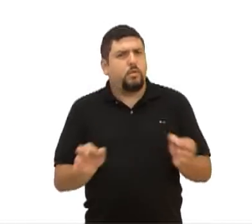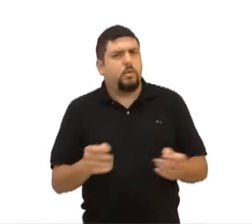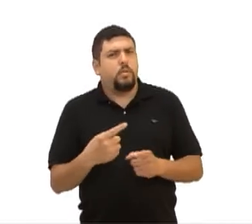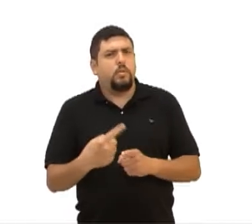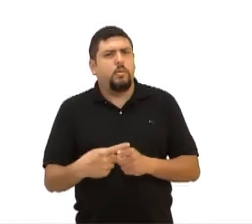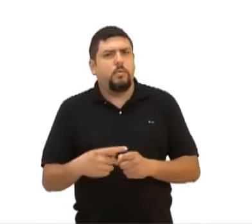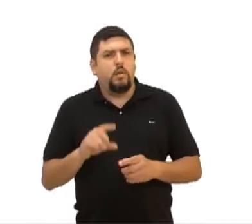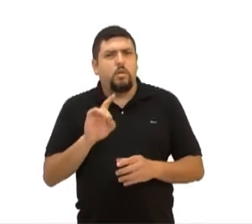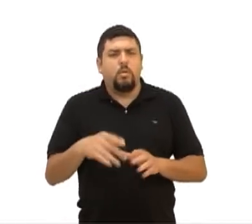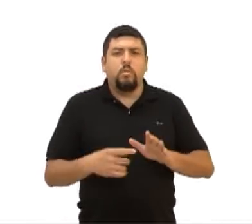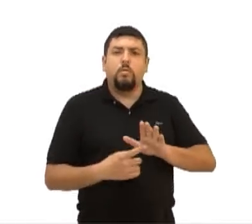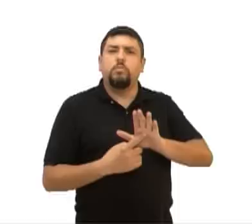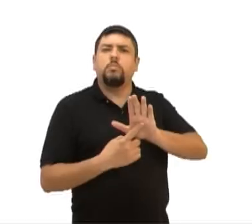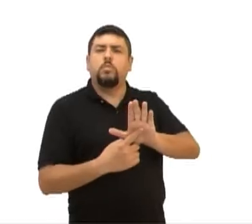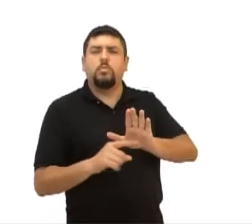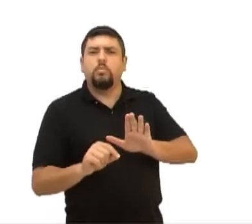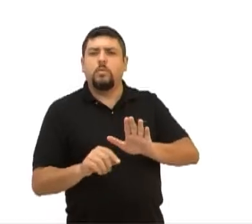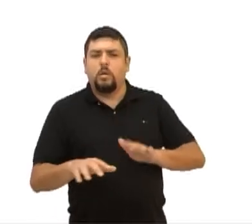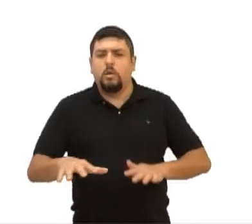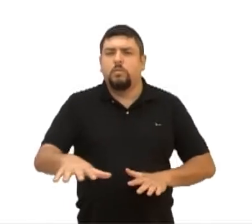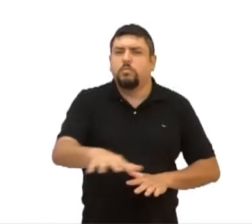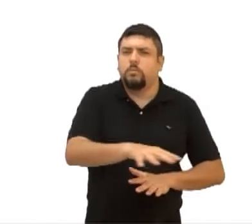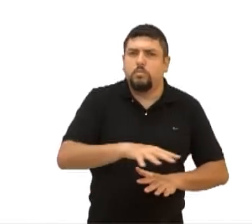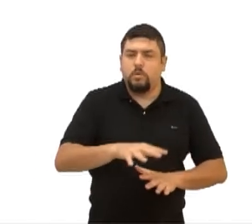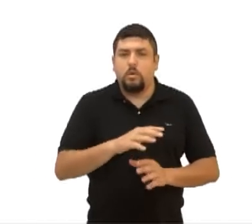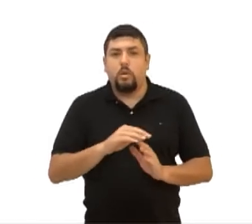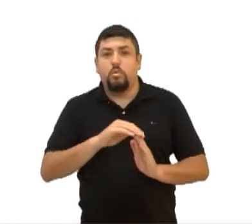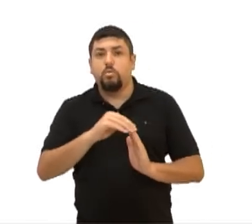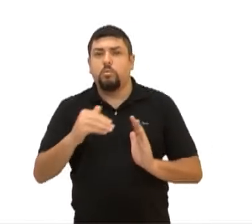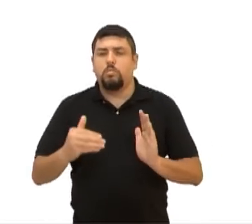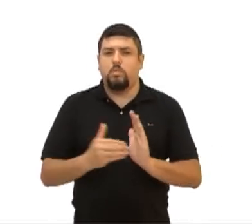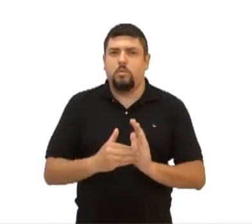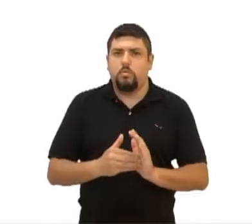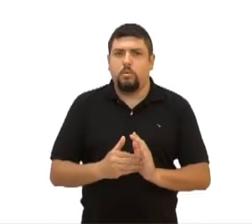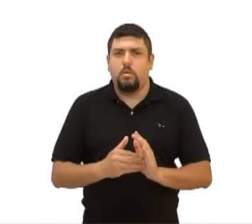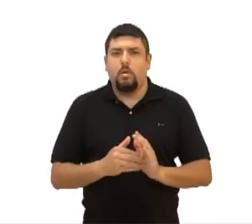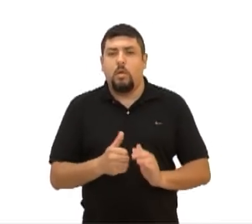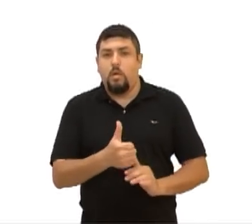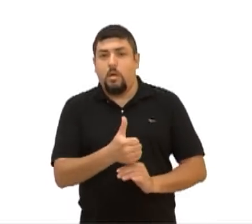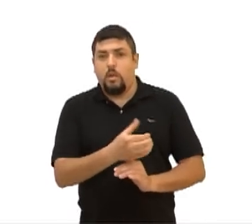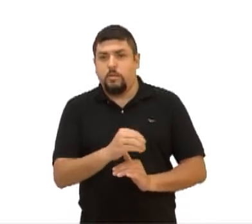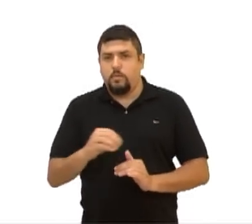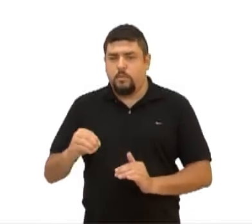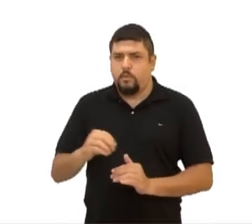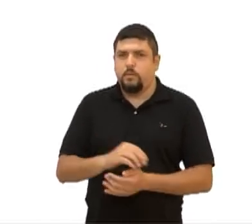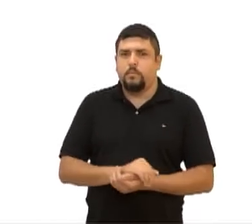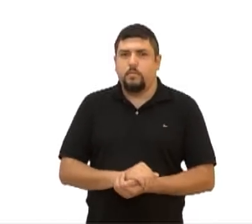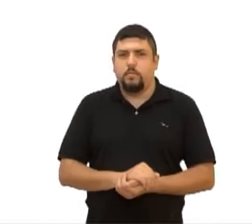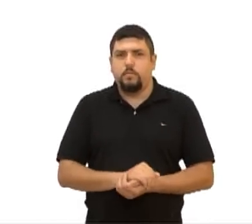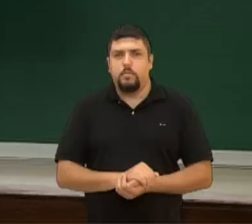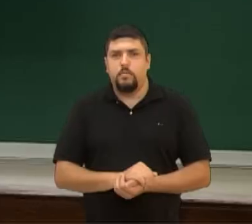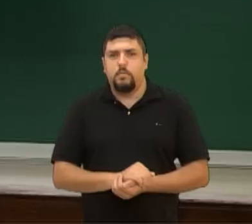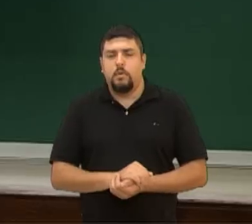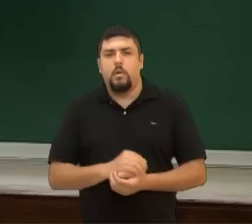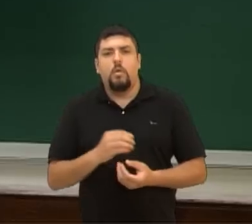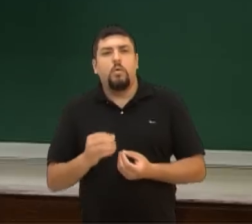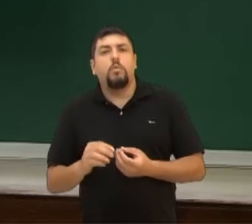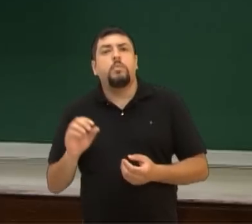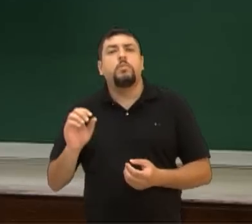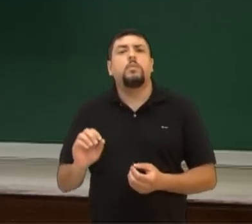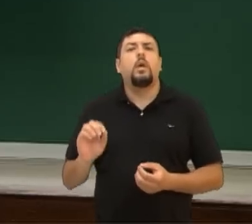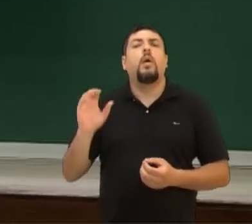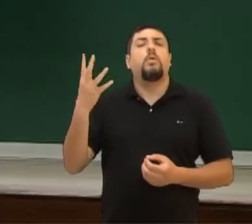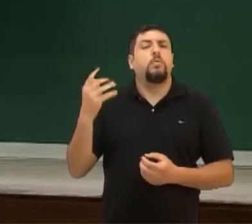só mostrar o espaço amostral, conjunto total, 100 números. Evento, um subconjunto